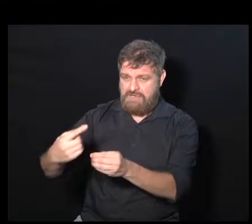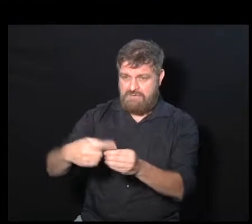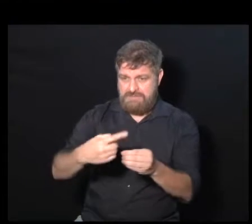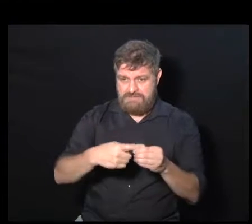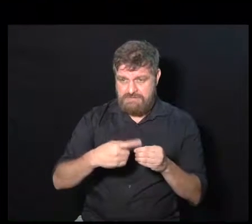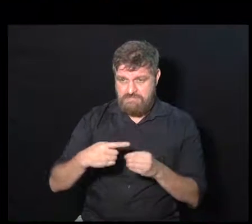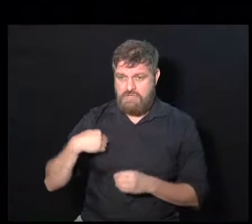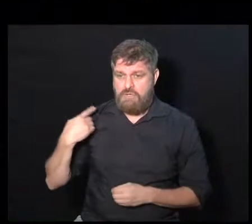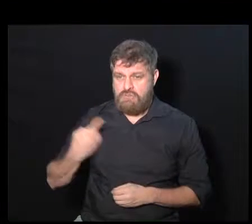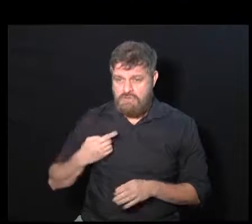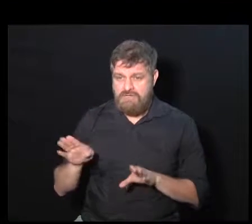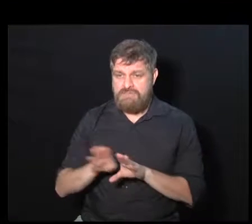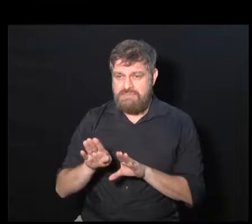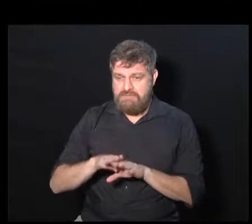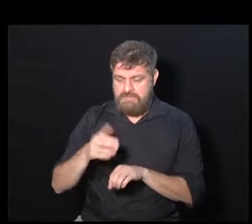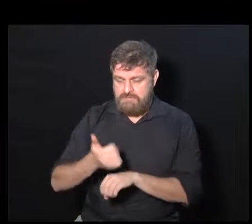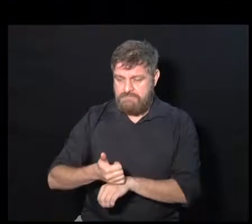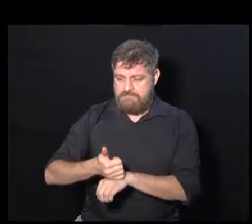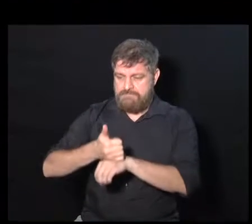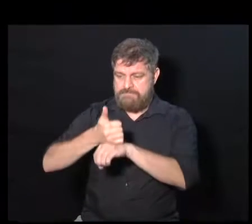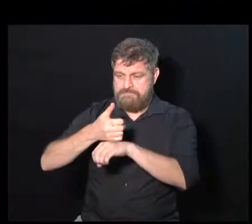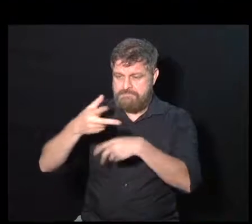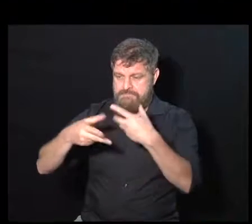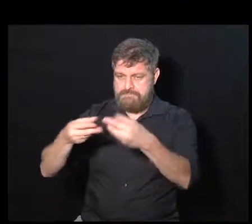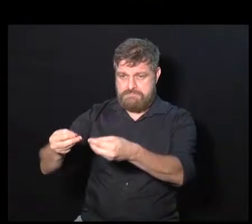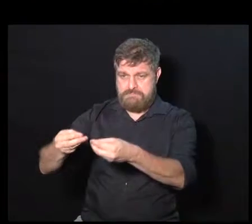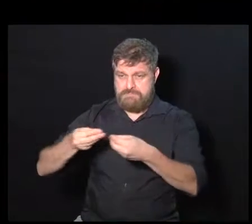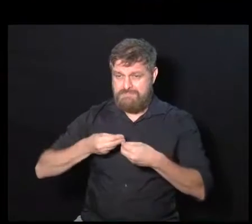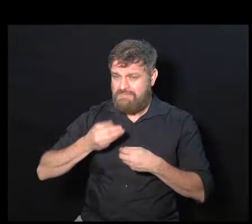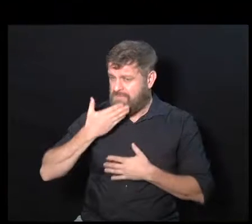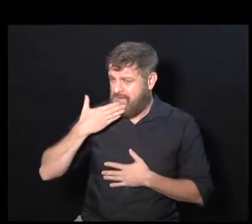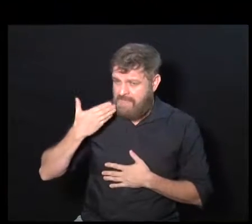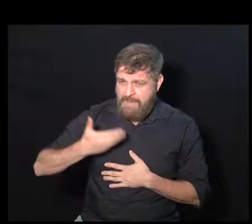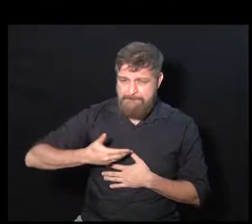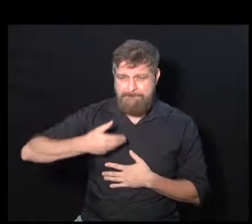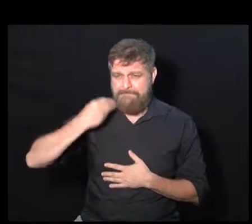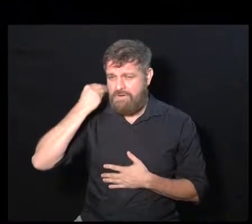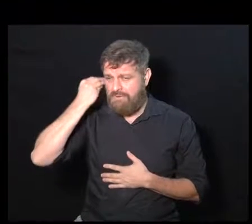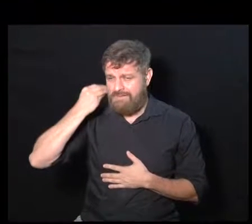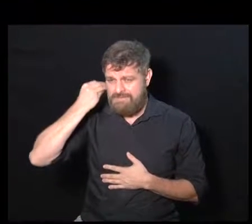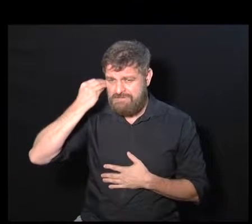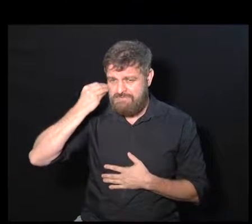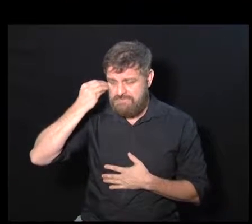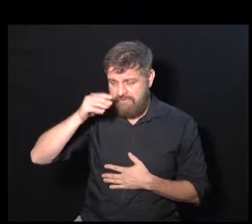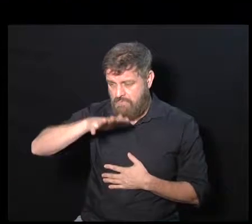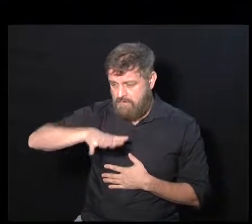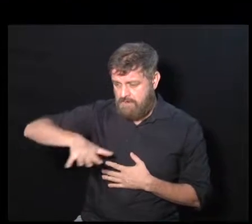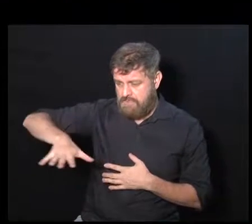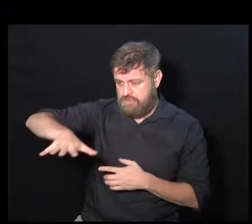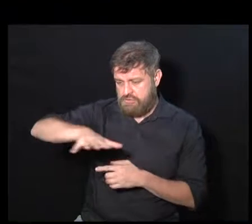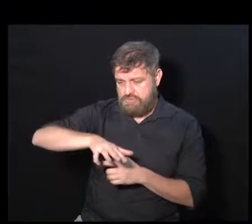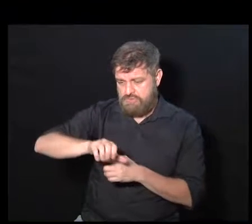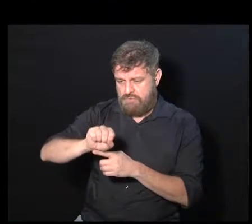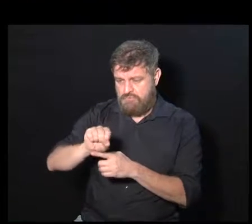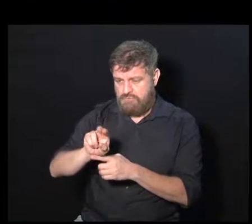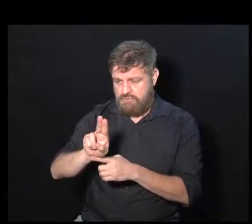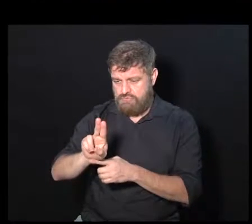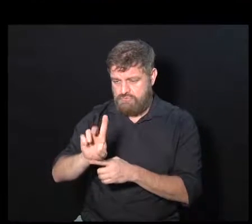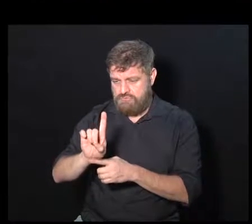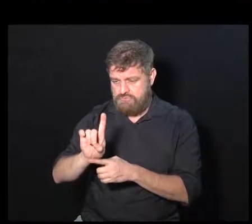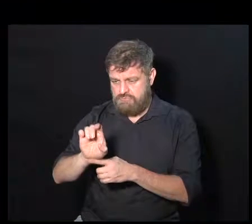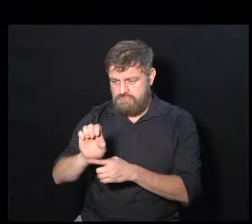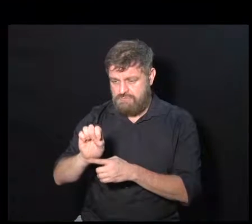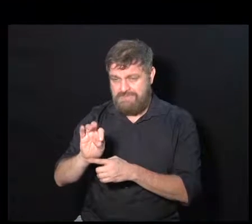gente recebeu também a premiação, fomos a melhor experiência da região Sudeste e fomos